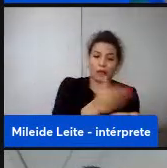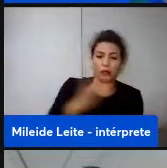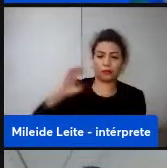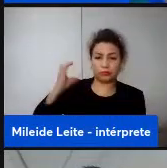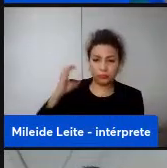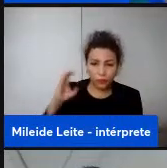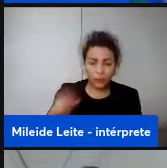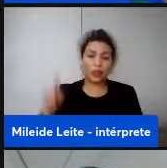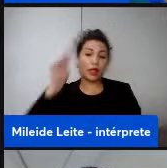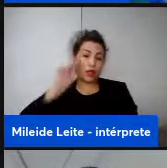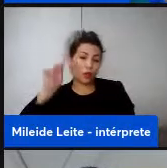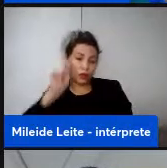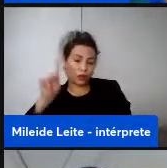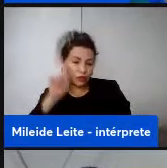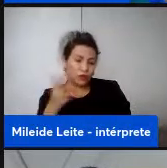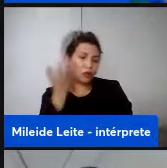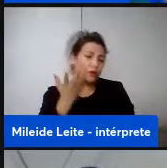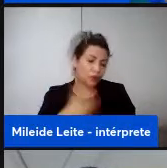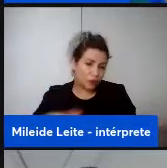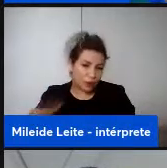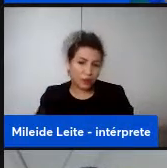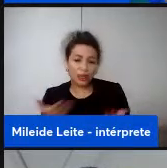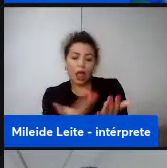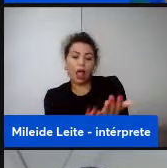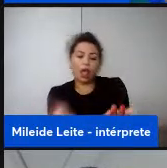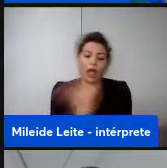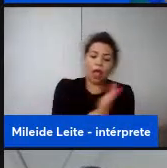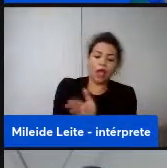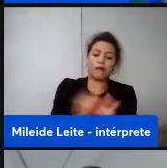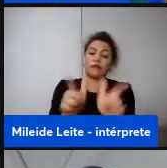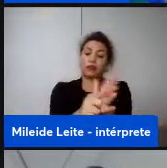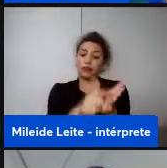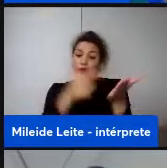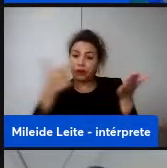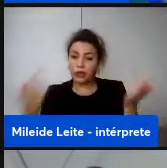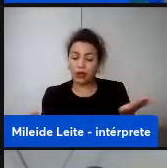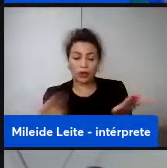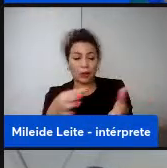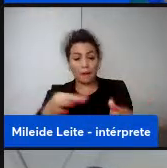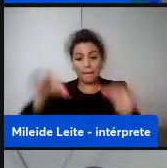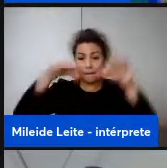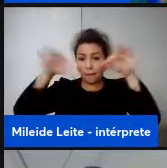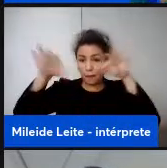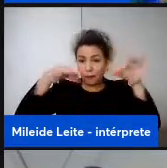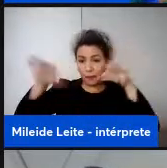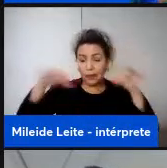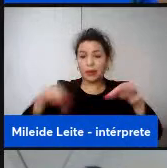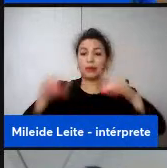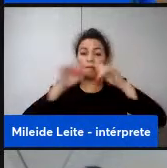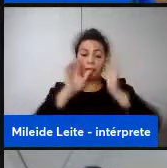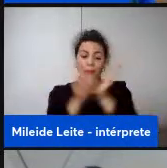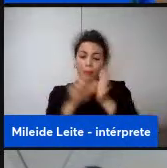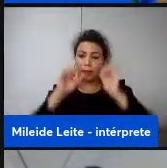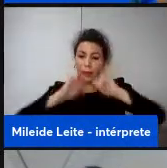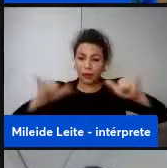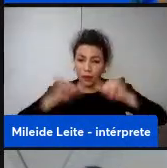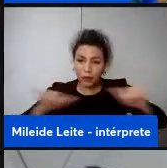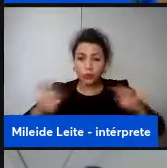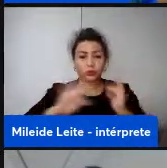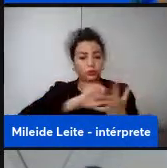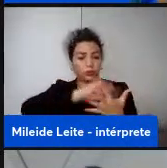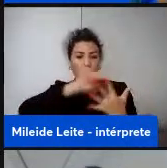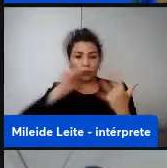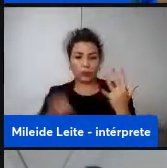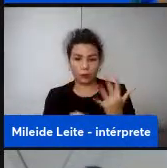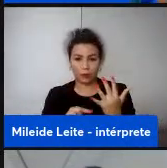científicos, histórias infantis, revistas, jornais, folhetos, propagandas, tudo isso. Gente, eu vou ter que